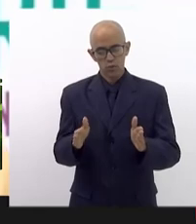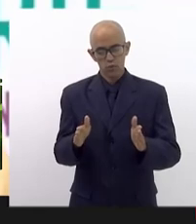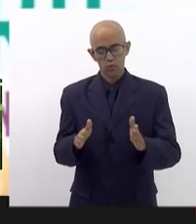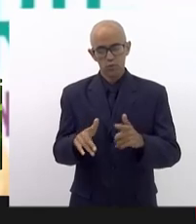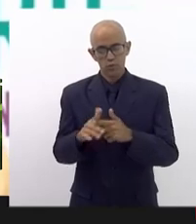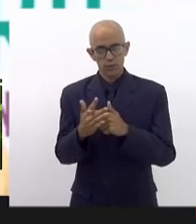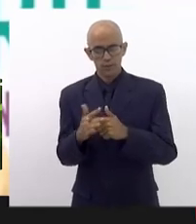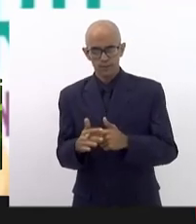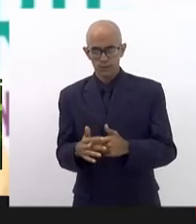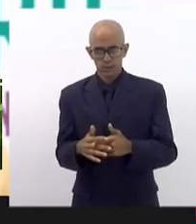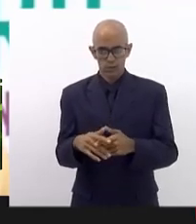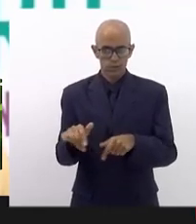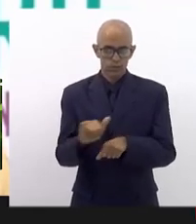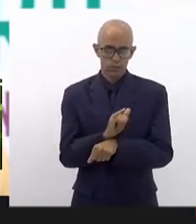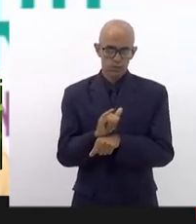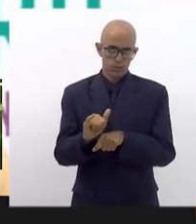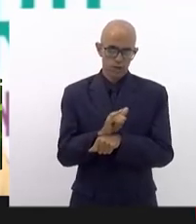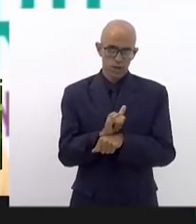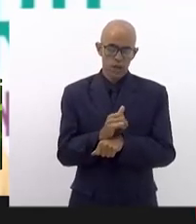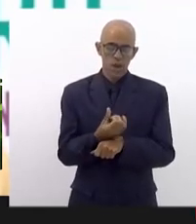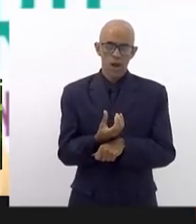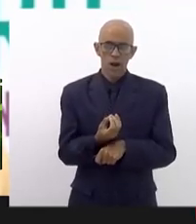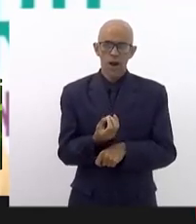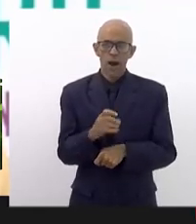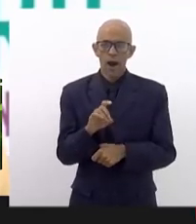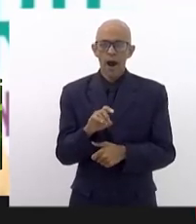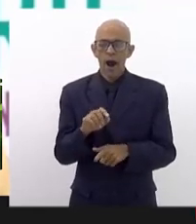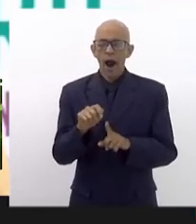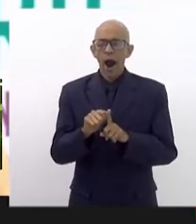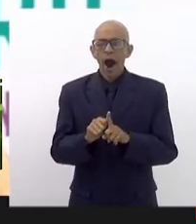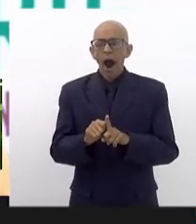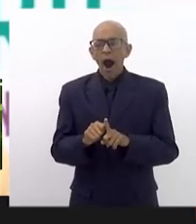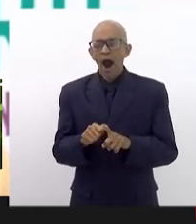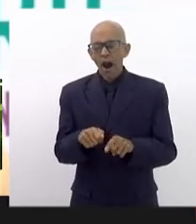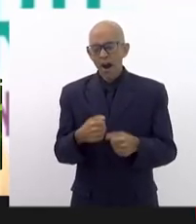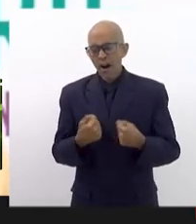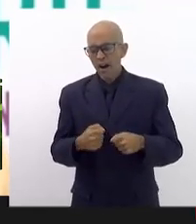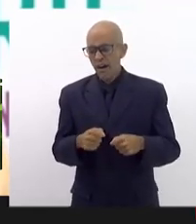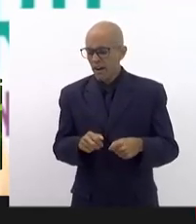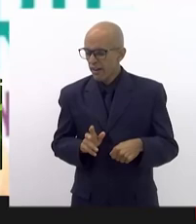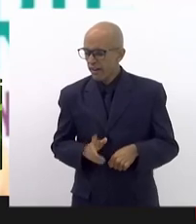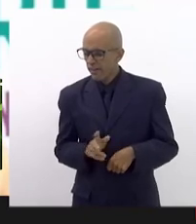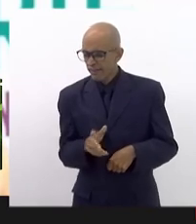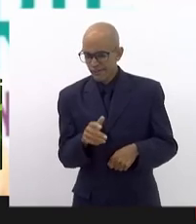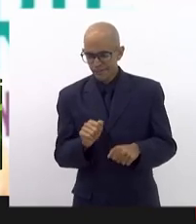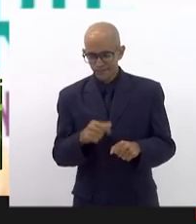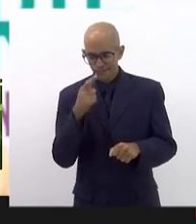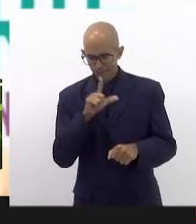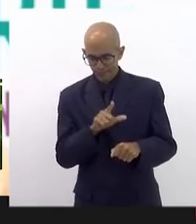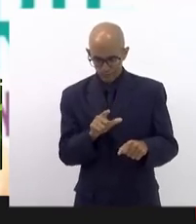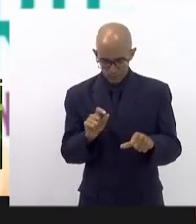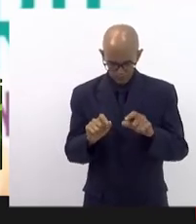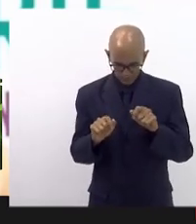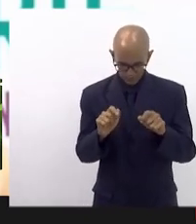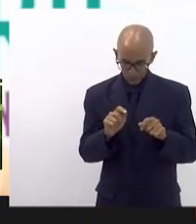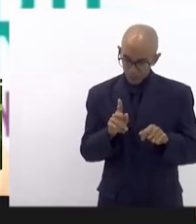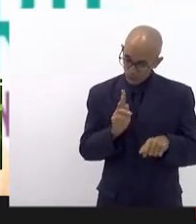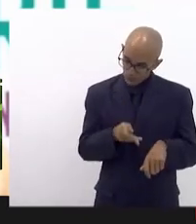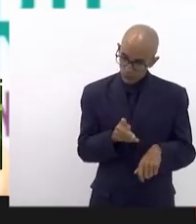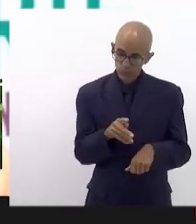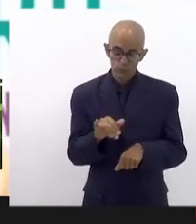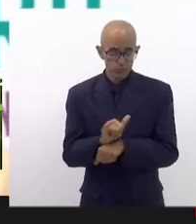dessa estratégia de 60 meses, que seja permanente para que ela possa ser deslocada e termos sempre uma